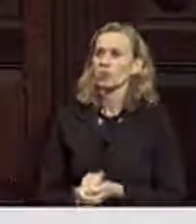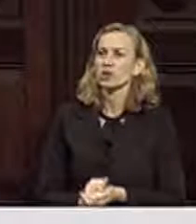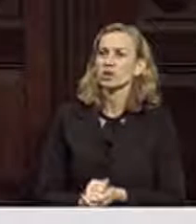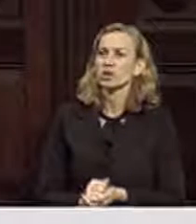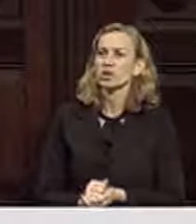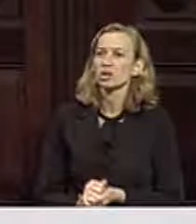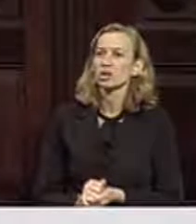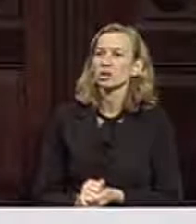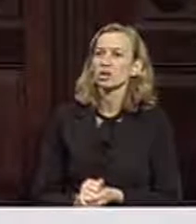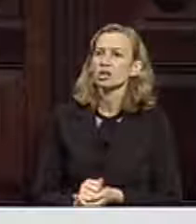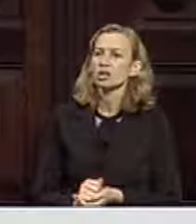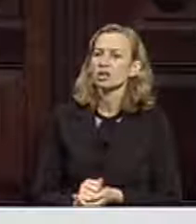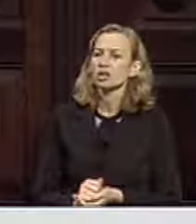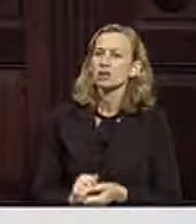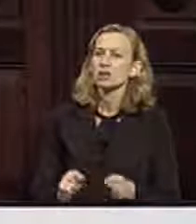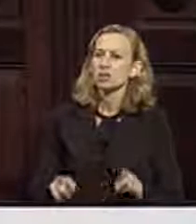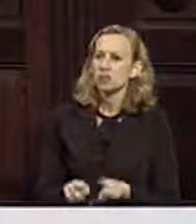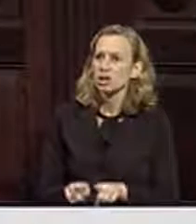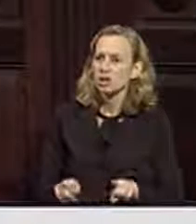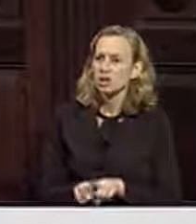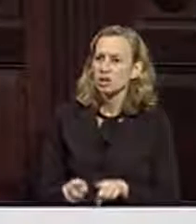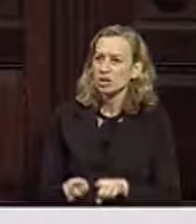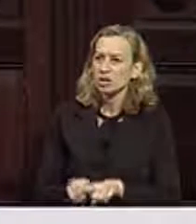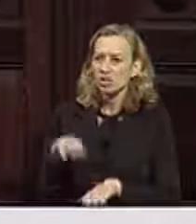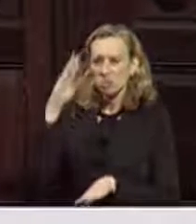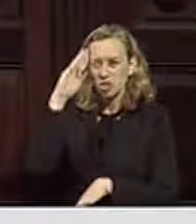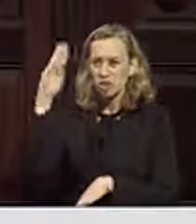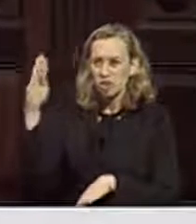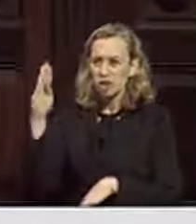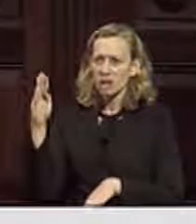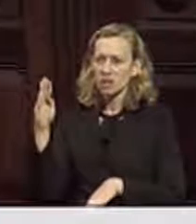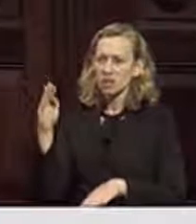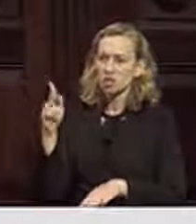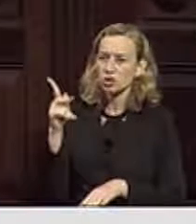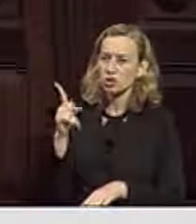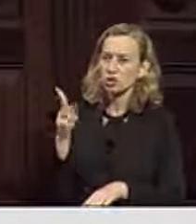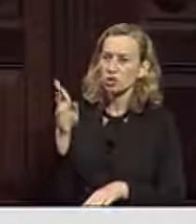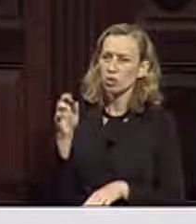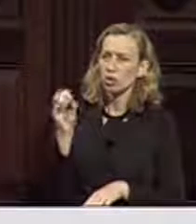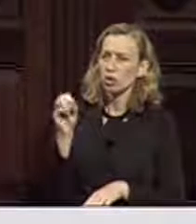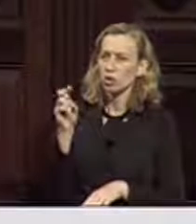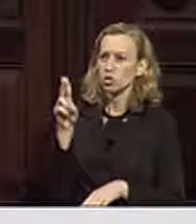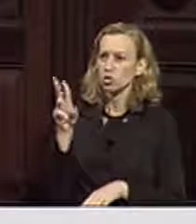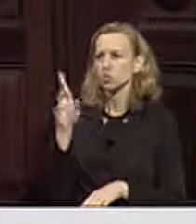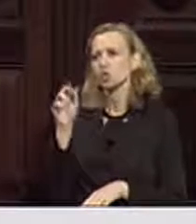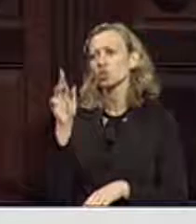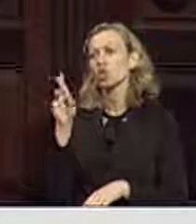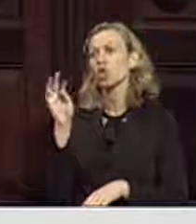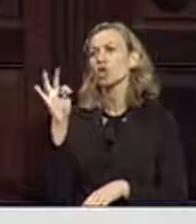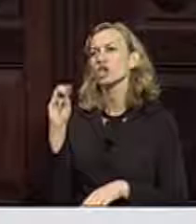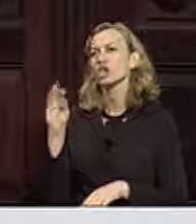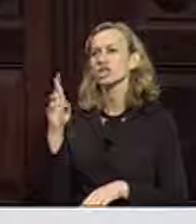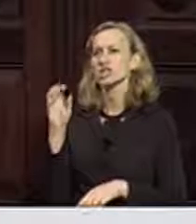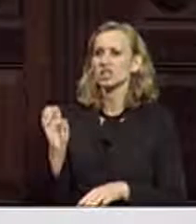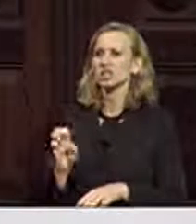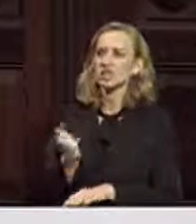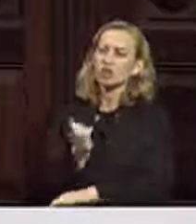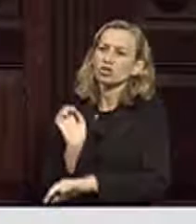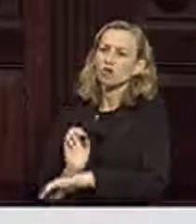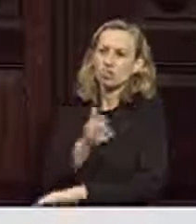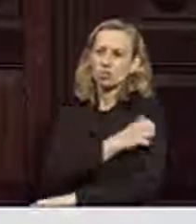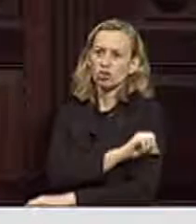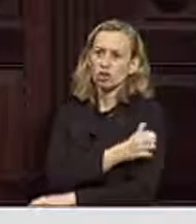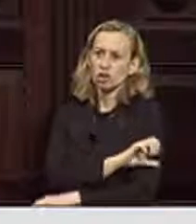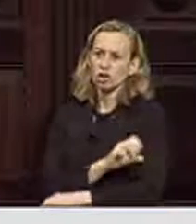é berço da agricultura e um dos principais produtores do estado do Rio de Janeiro, reforçando o seu destaque